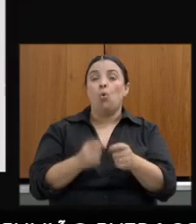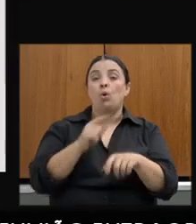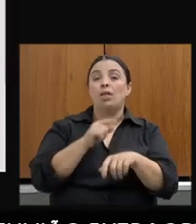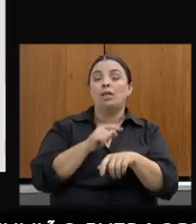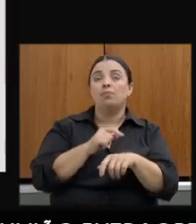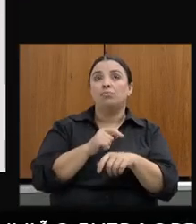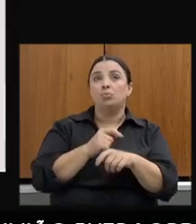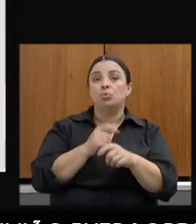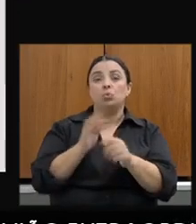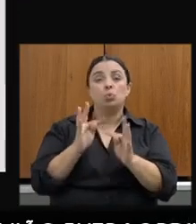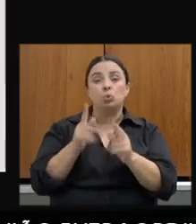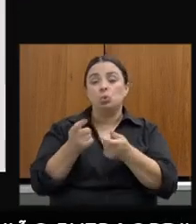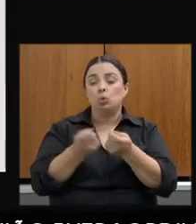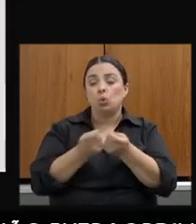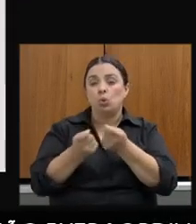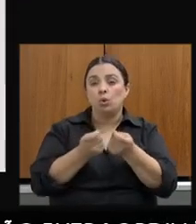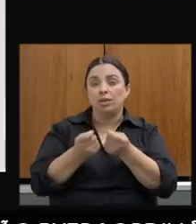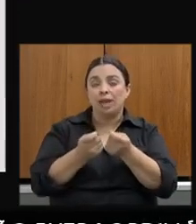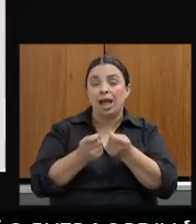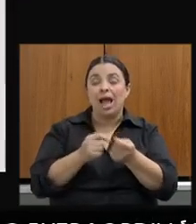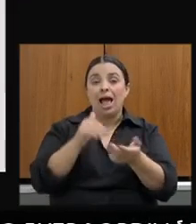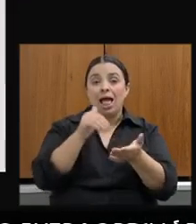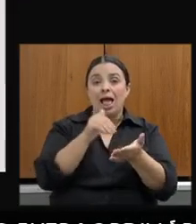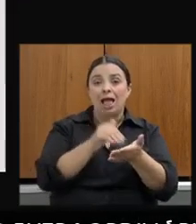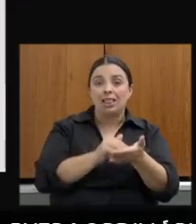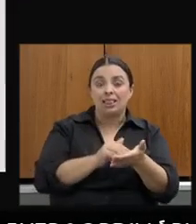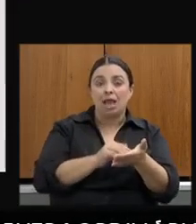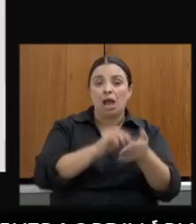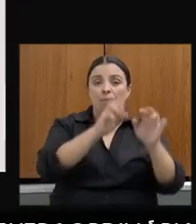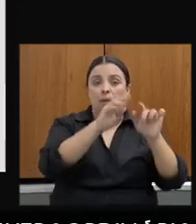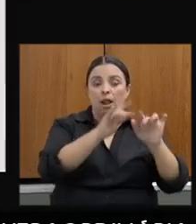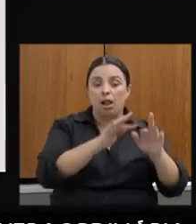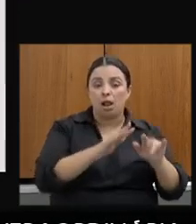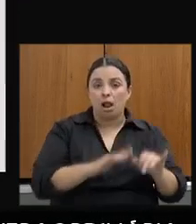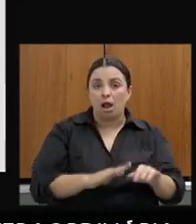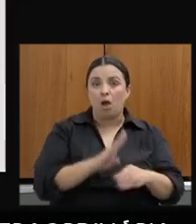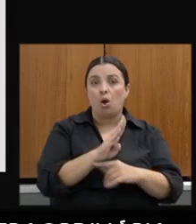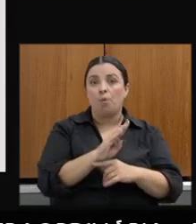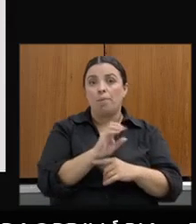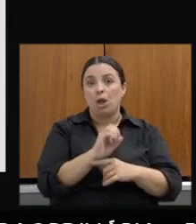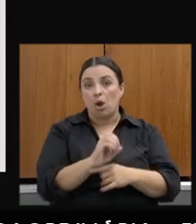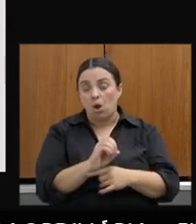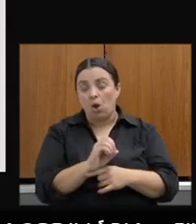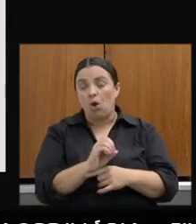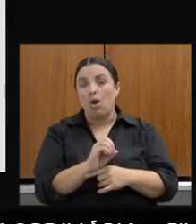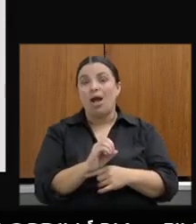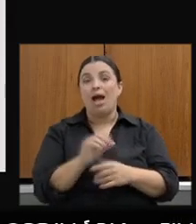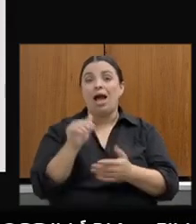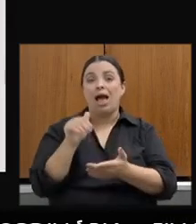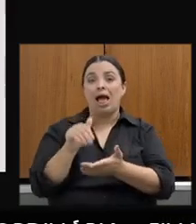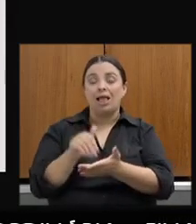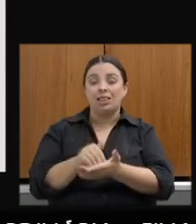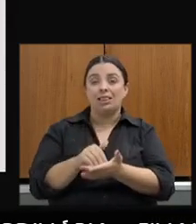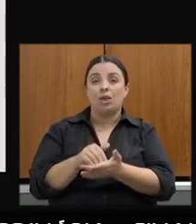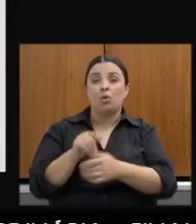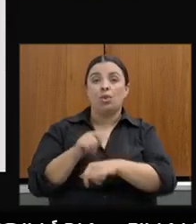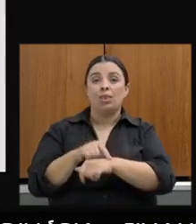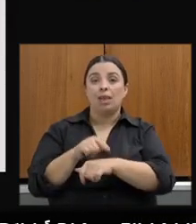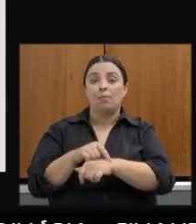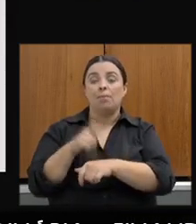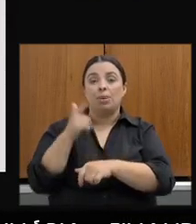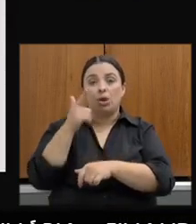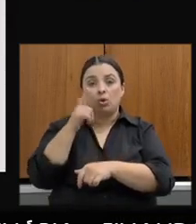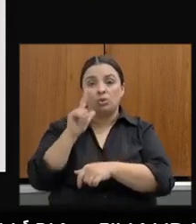realização da lavratura de uma ocorrência quanto também do tempo gasto para o